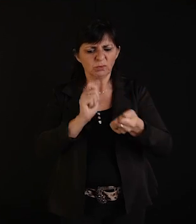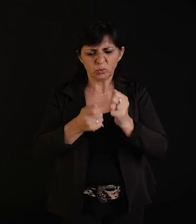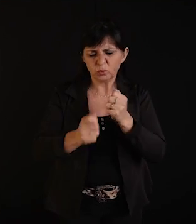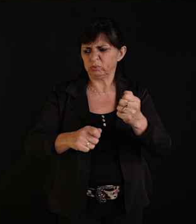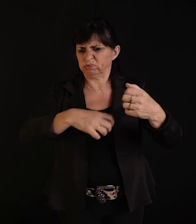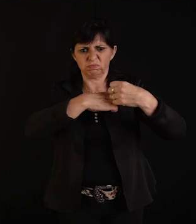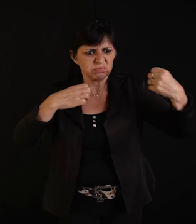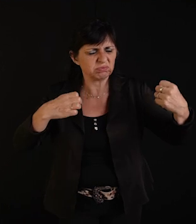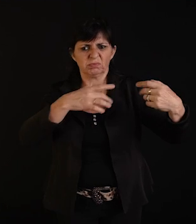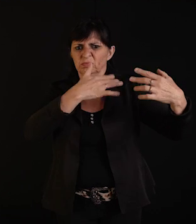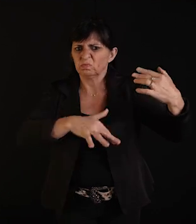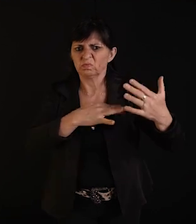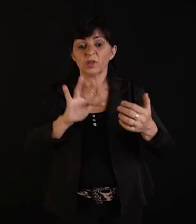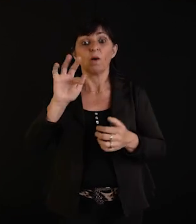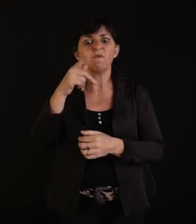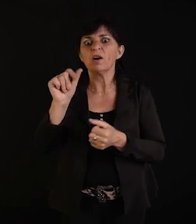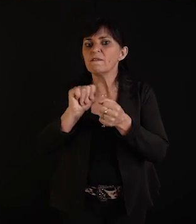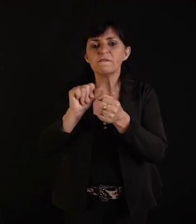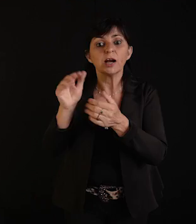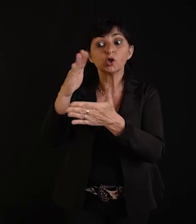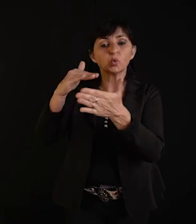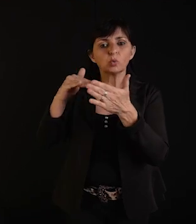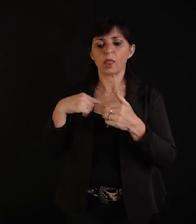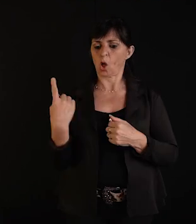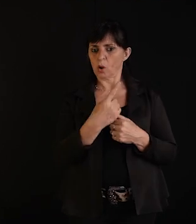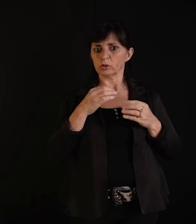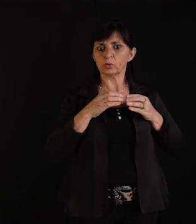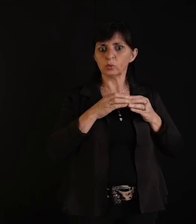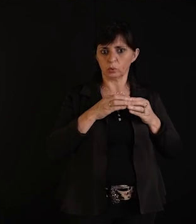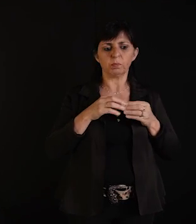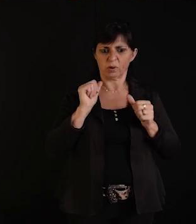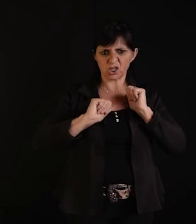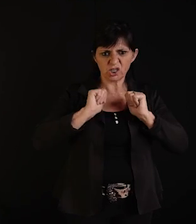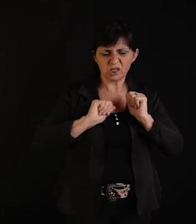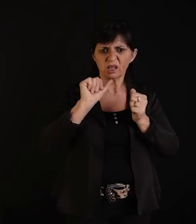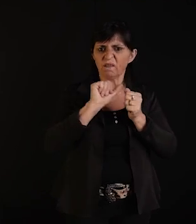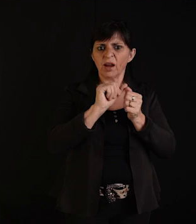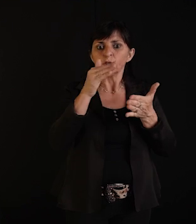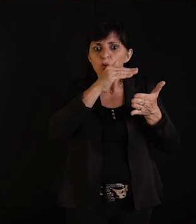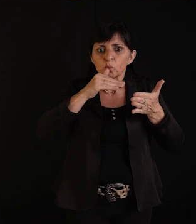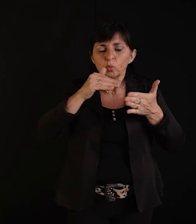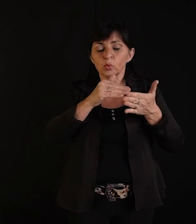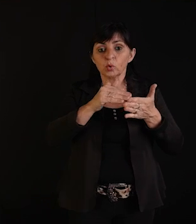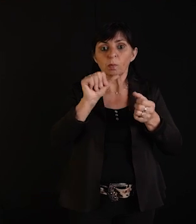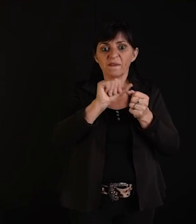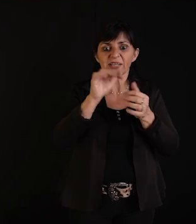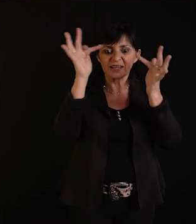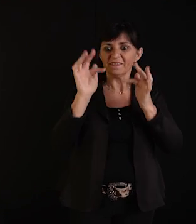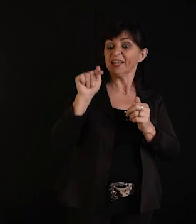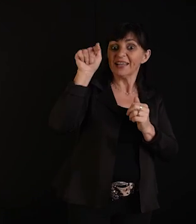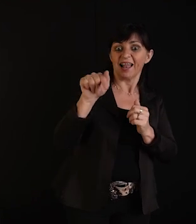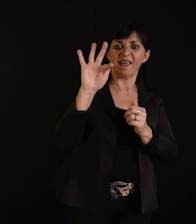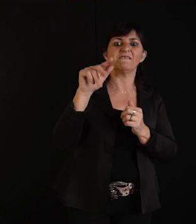O fã faz tudo isso. Você faz tudo por um fã. E eu fico emocionado até em falar, eu fico arrepiado, porque eu já fui